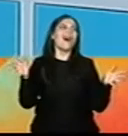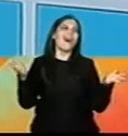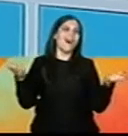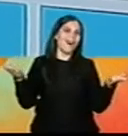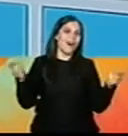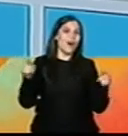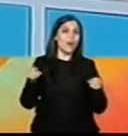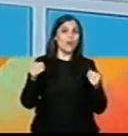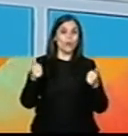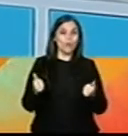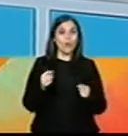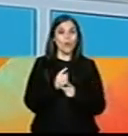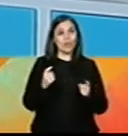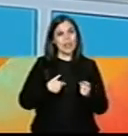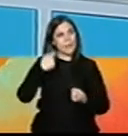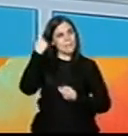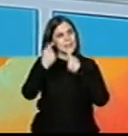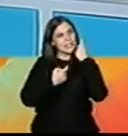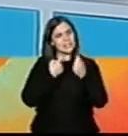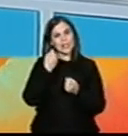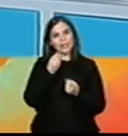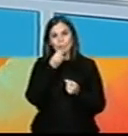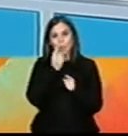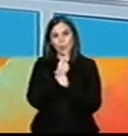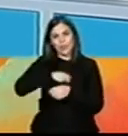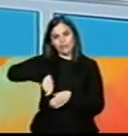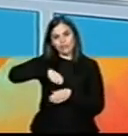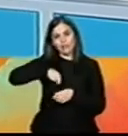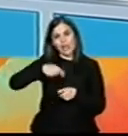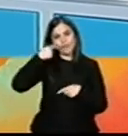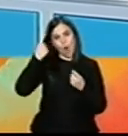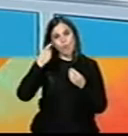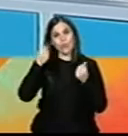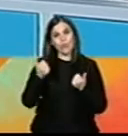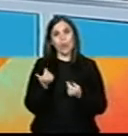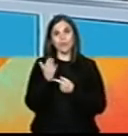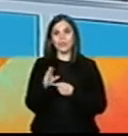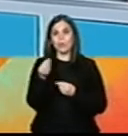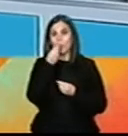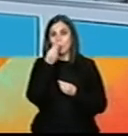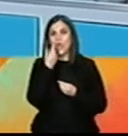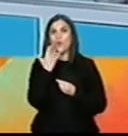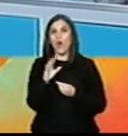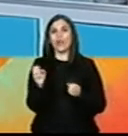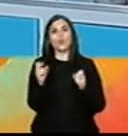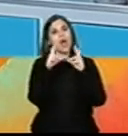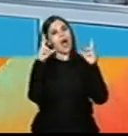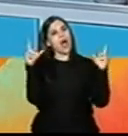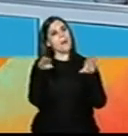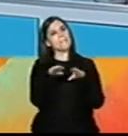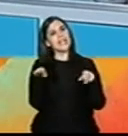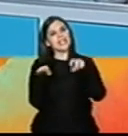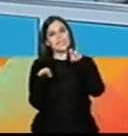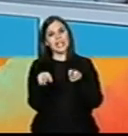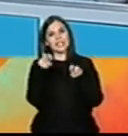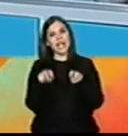Isto é muito bom e eu pensei também nesta receita porque é uma receita muito boa para se servir numa esplanada. Não é?